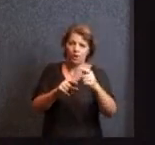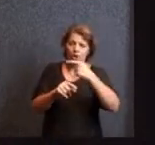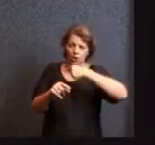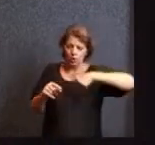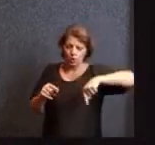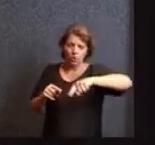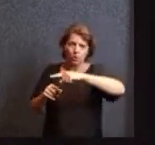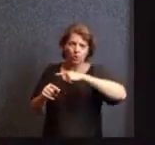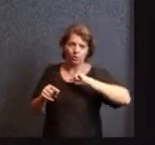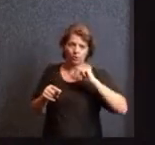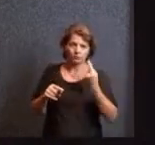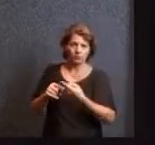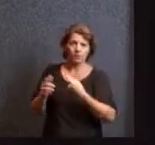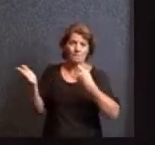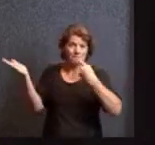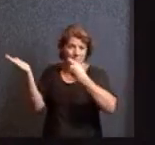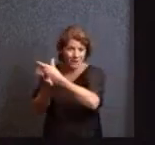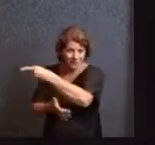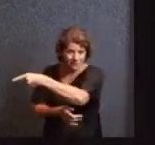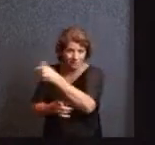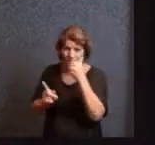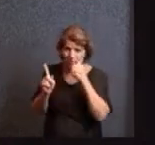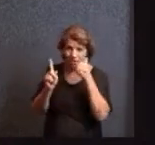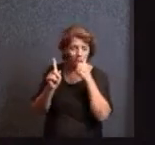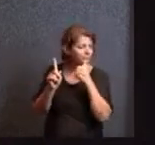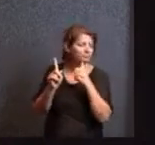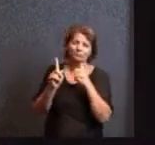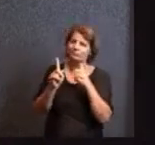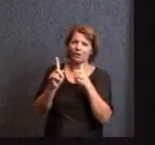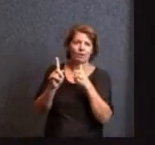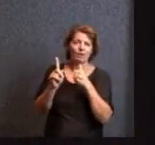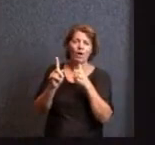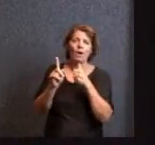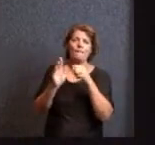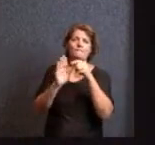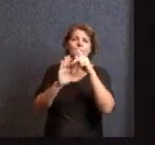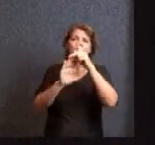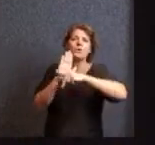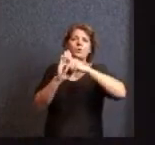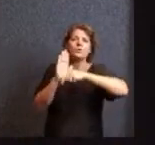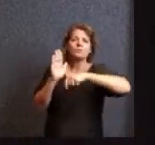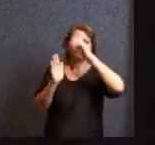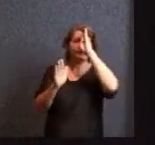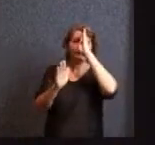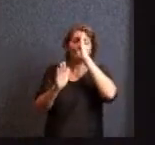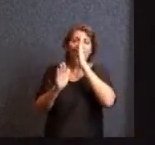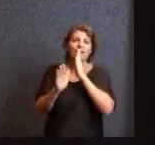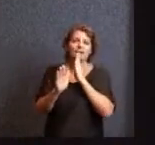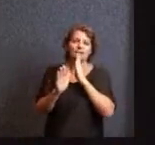estamos pagando nada para o projeto chegar até nós.